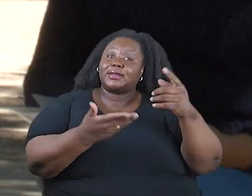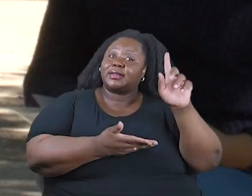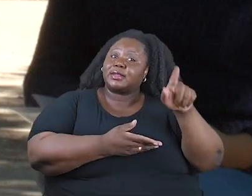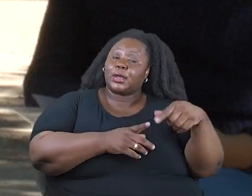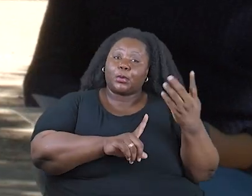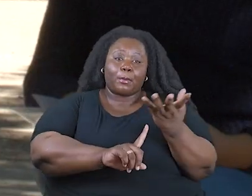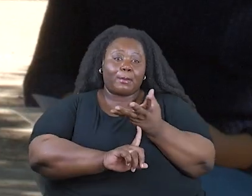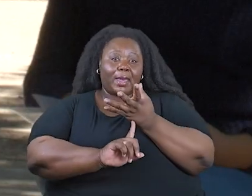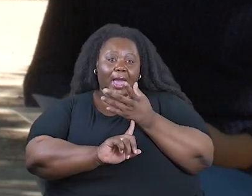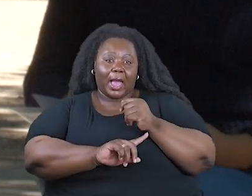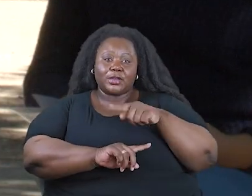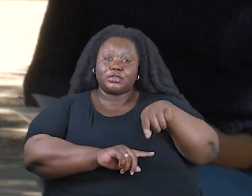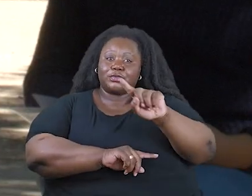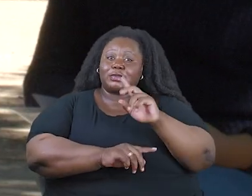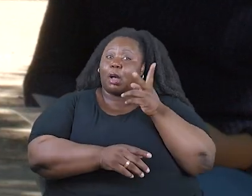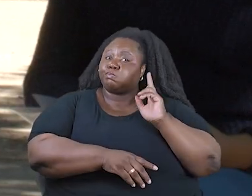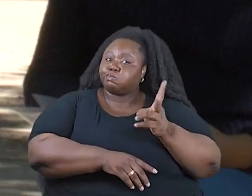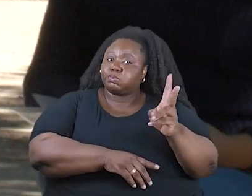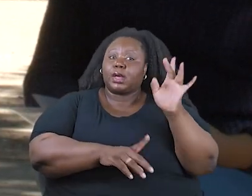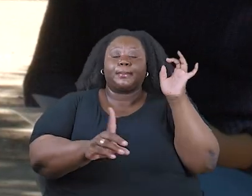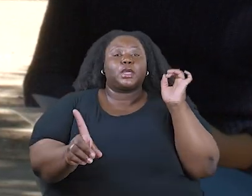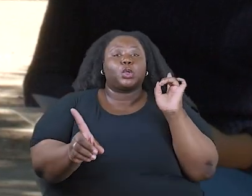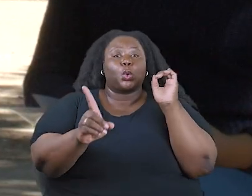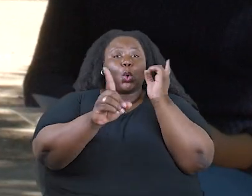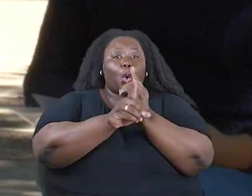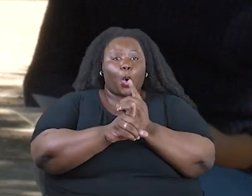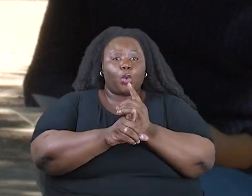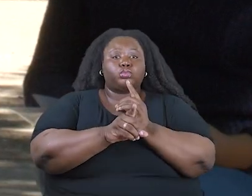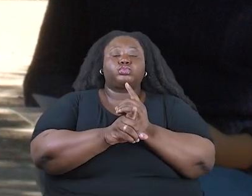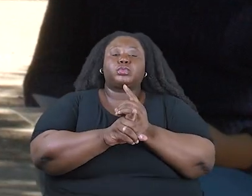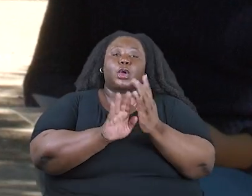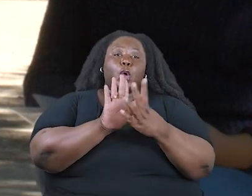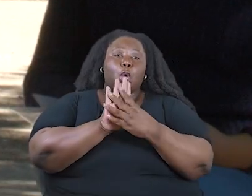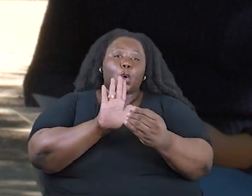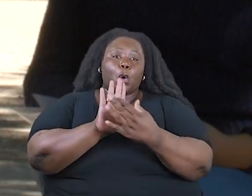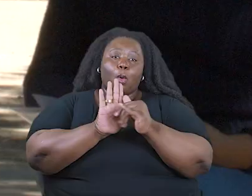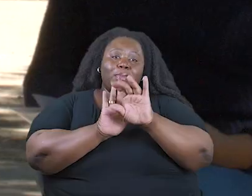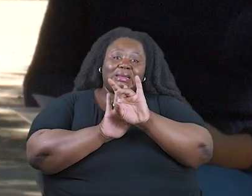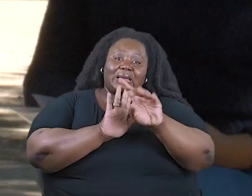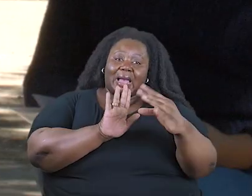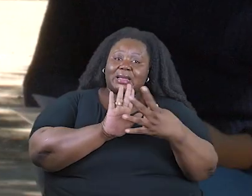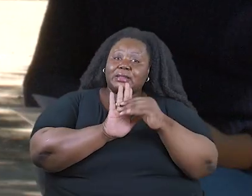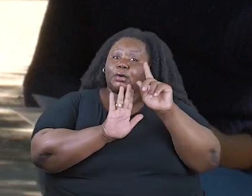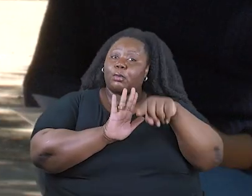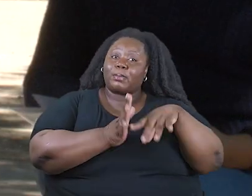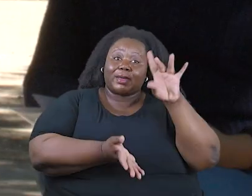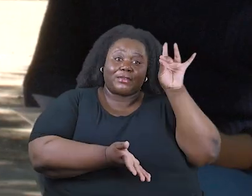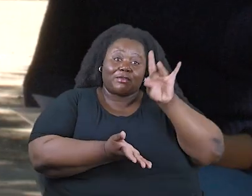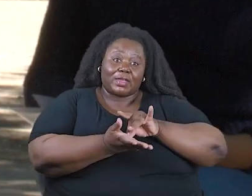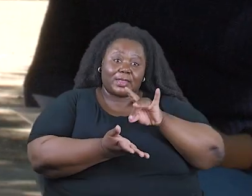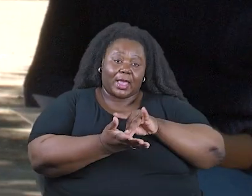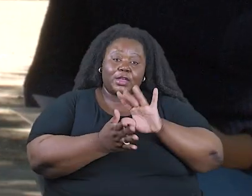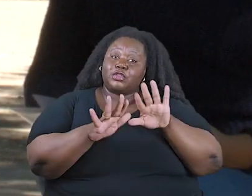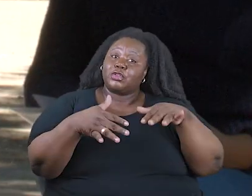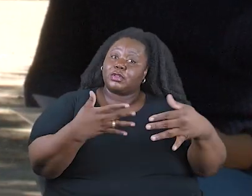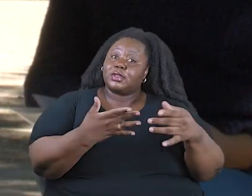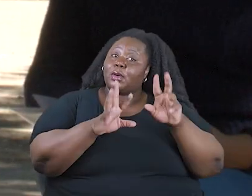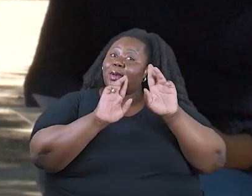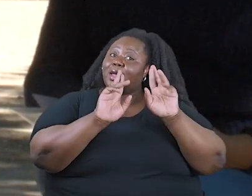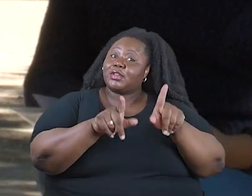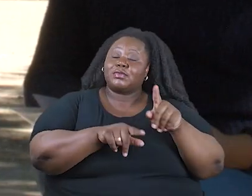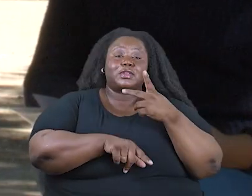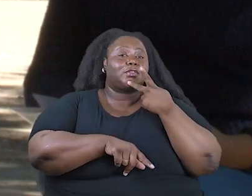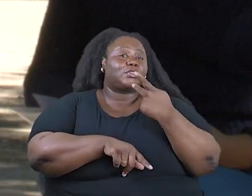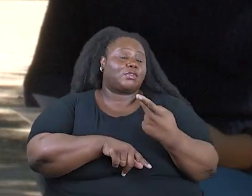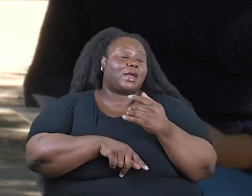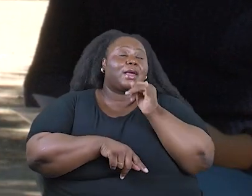de arte que você sempre encontra em cópias e cada cópia ela é um original. Então é diferente de falar,